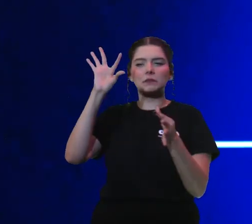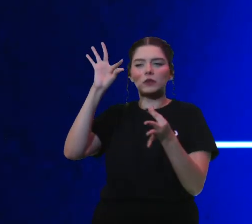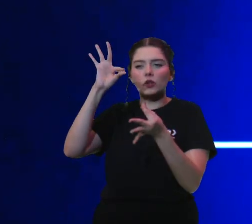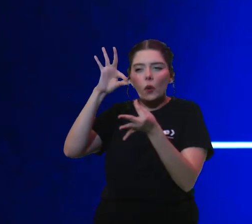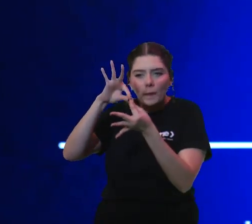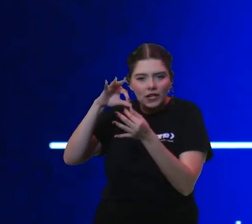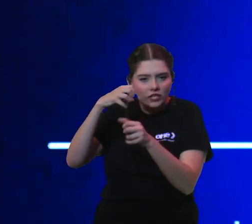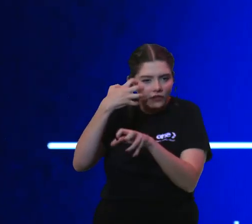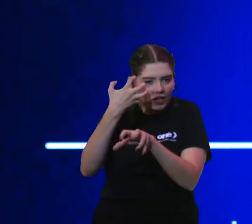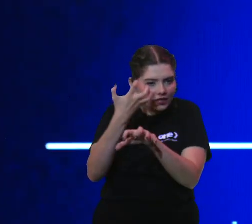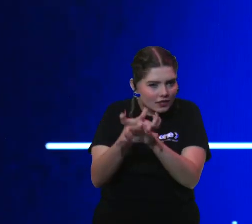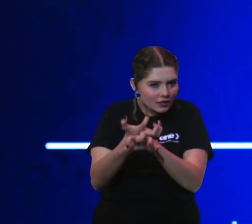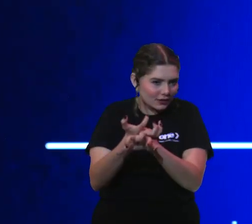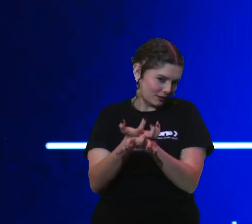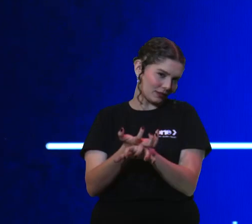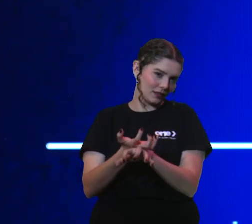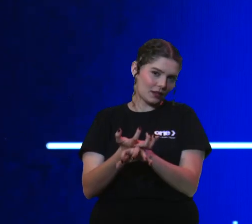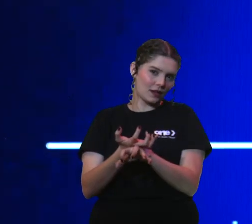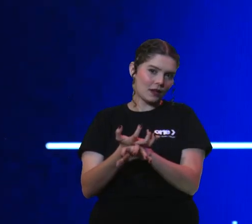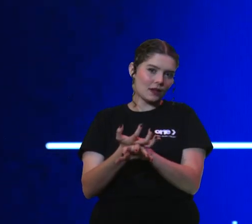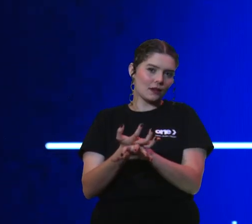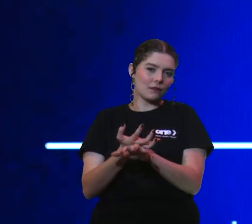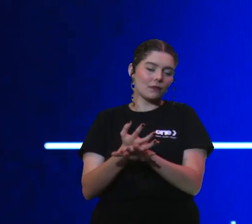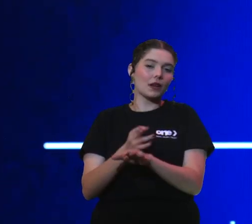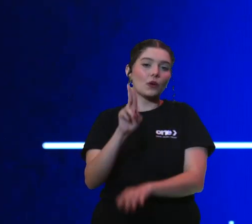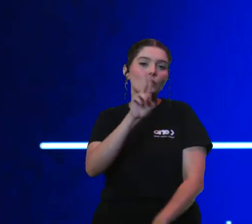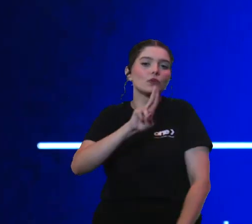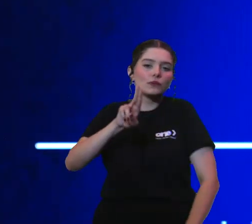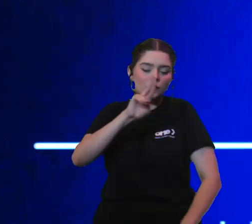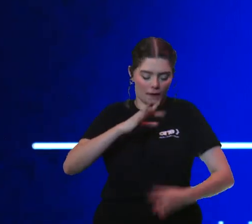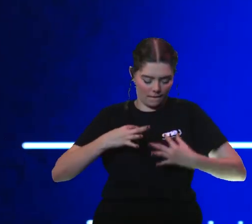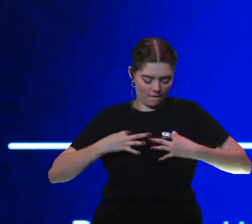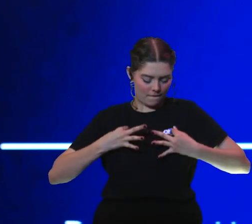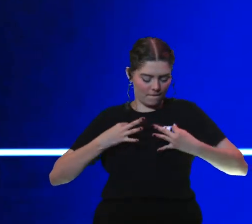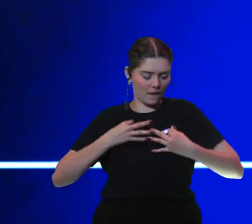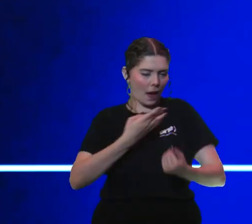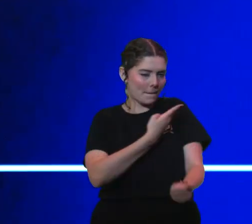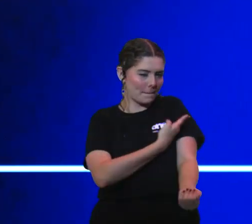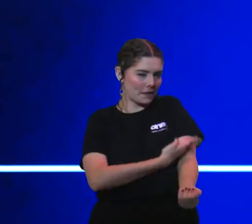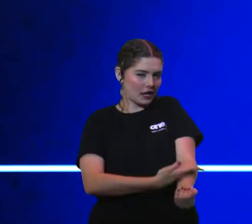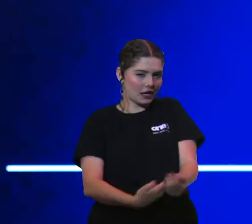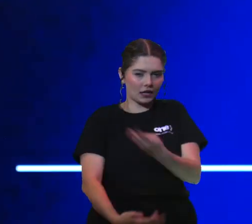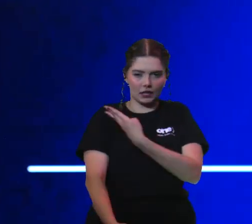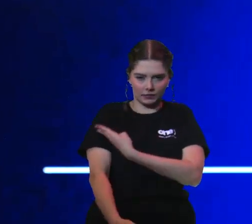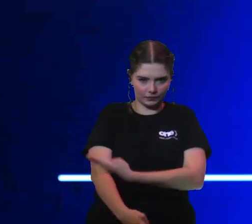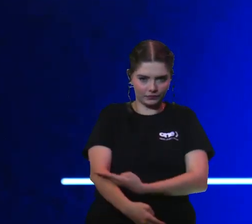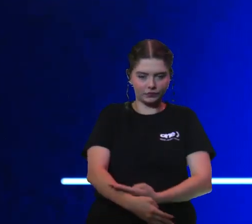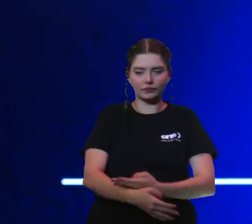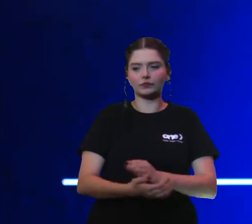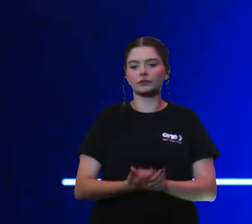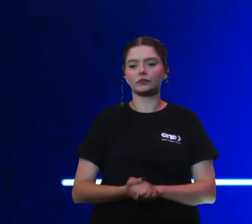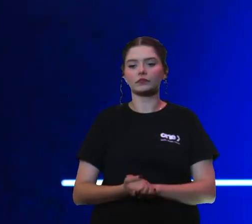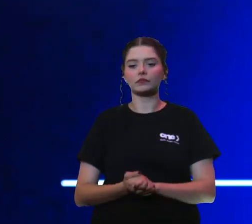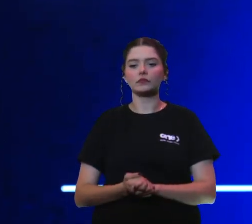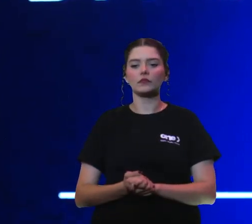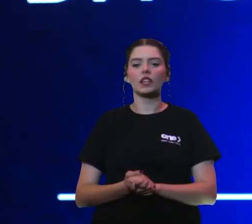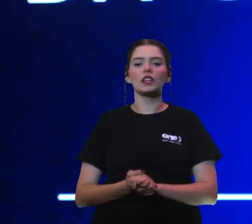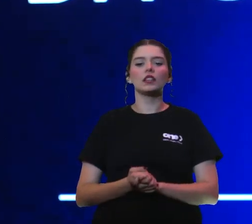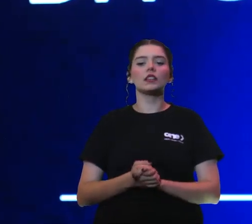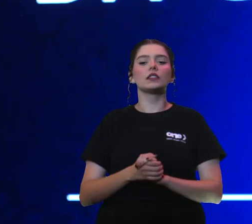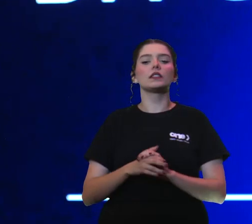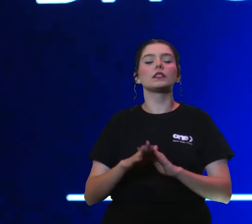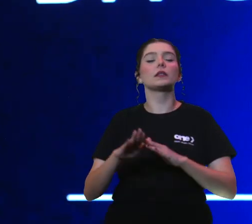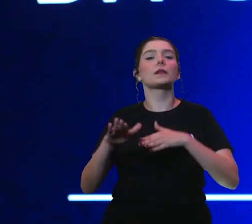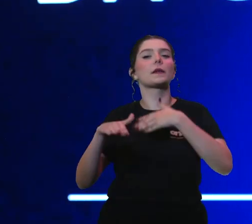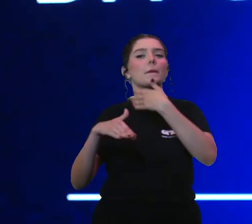comprar vestes brancas. E sabe, eu creio que depois dessa mensagem, tem gente que vai voltar para casa e vai precisar